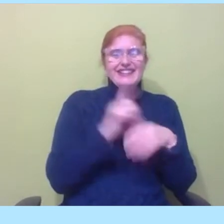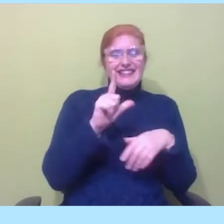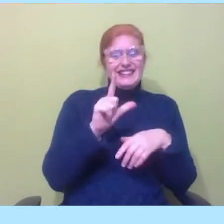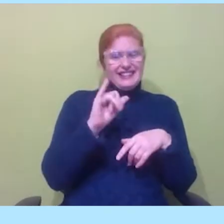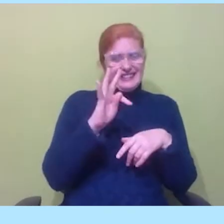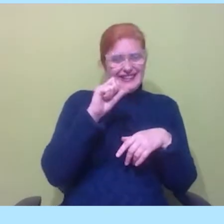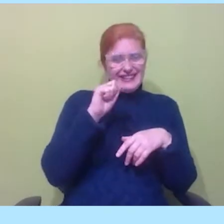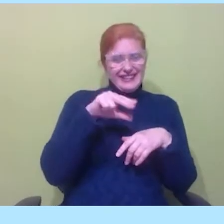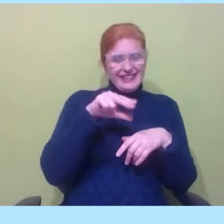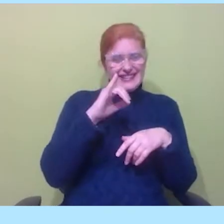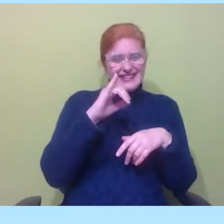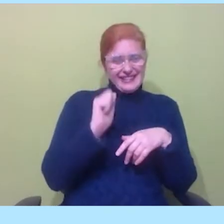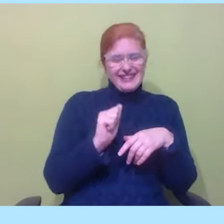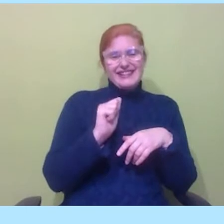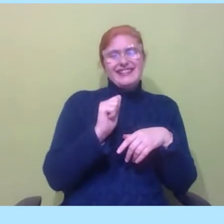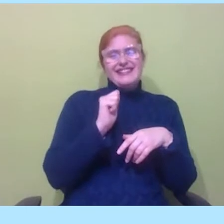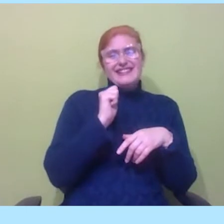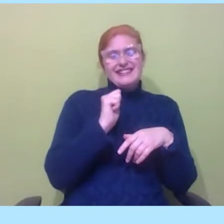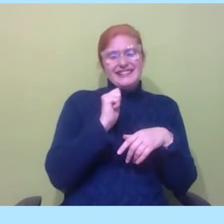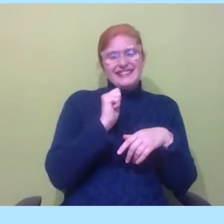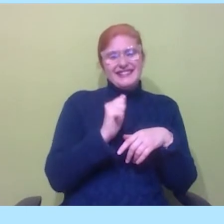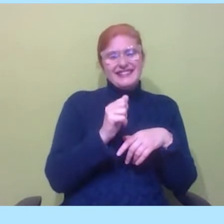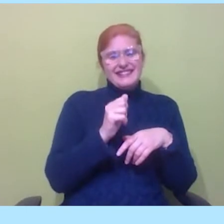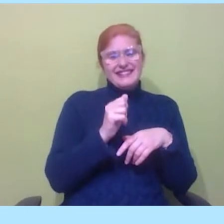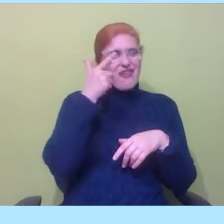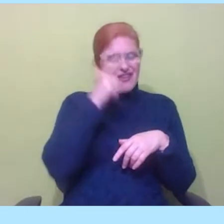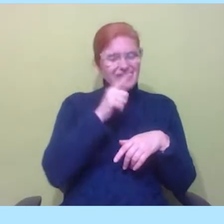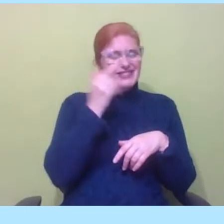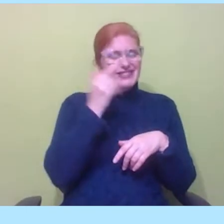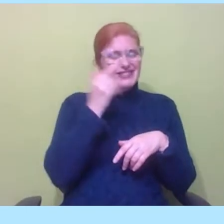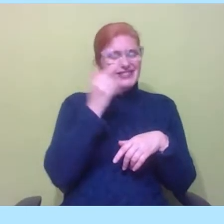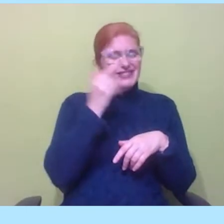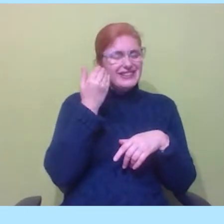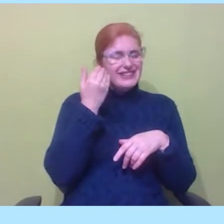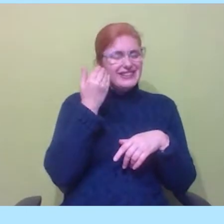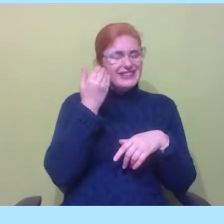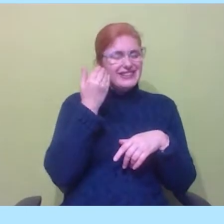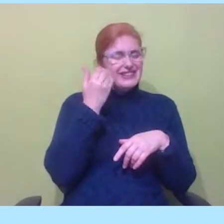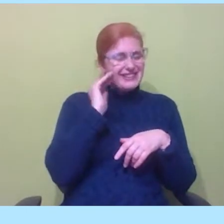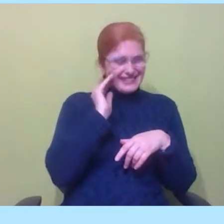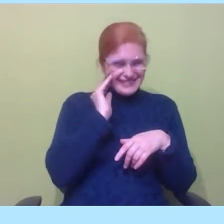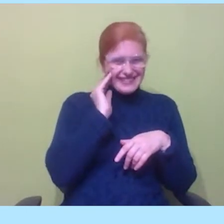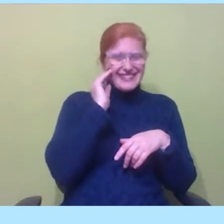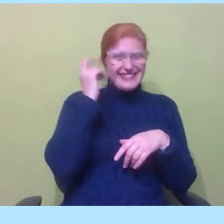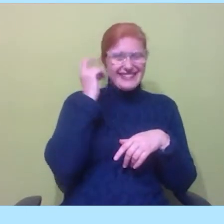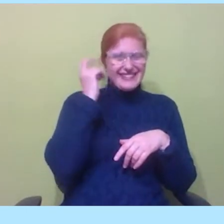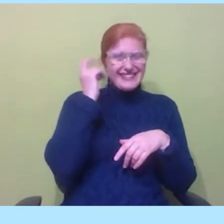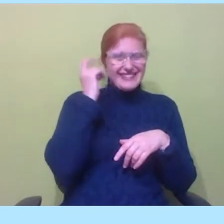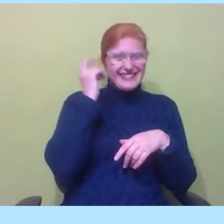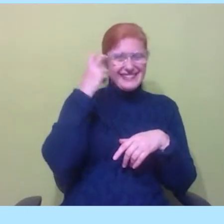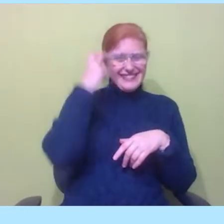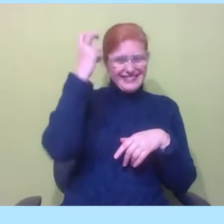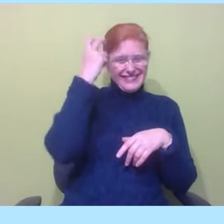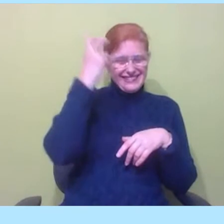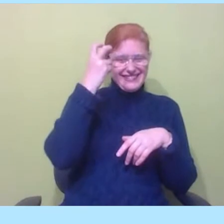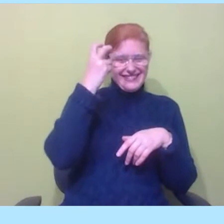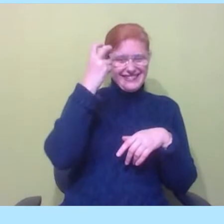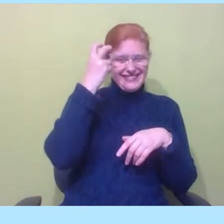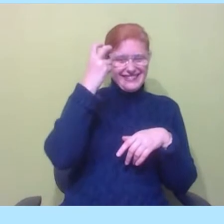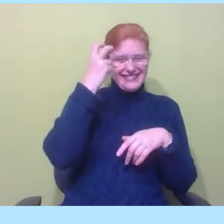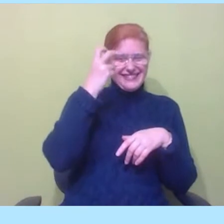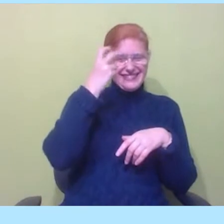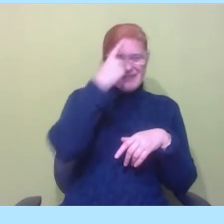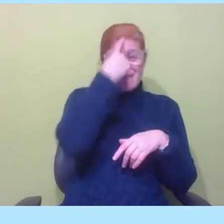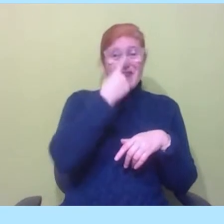uma intelectual quando pela postura dela, né? Independente de titularidade. A gente consegue identificar um